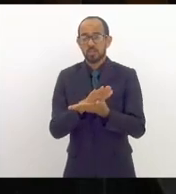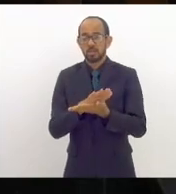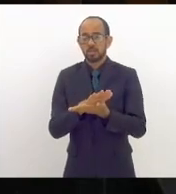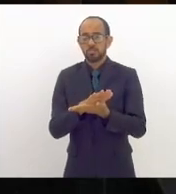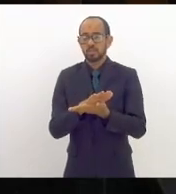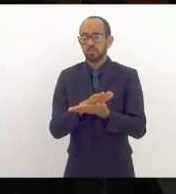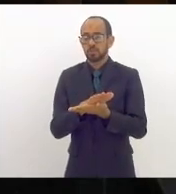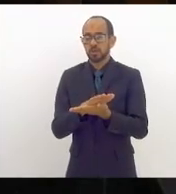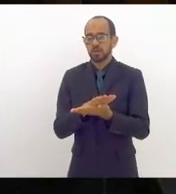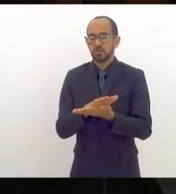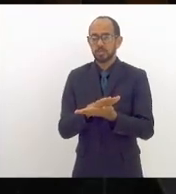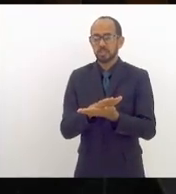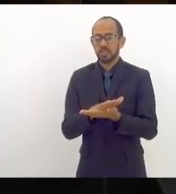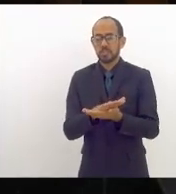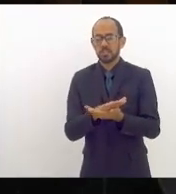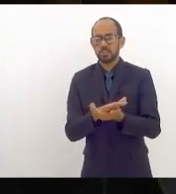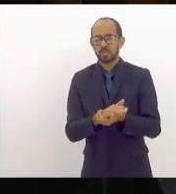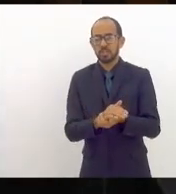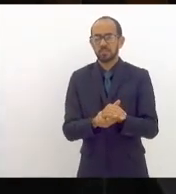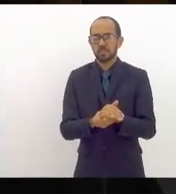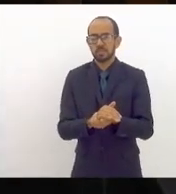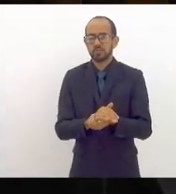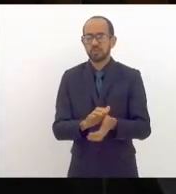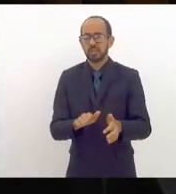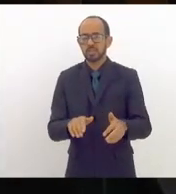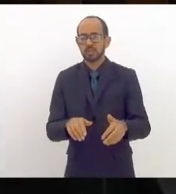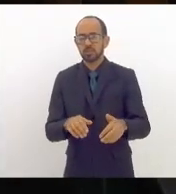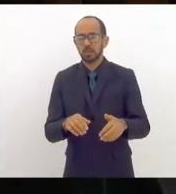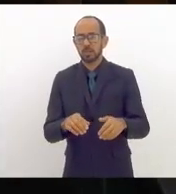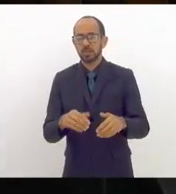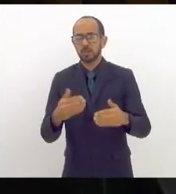abusiva ilegal inconstitucional